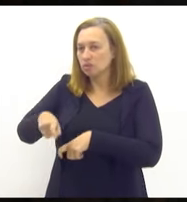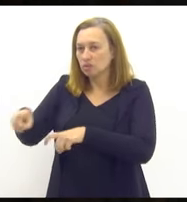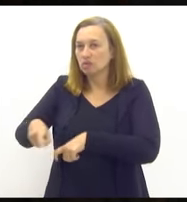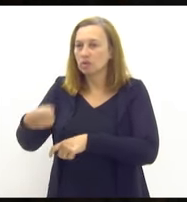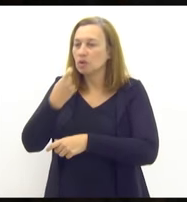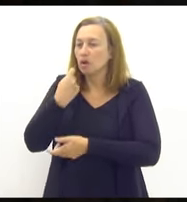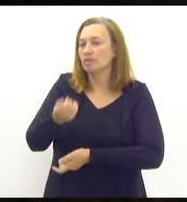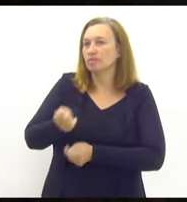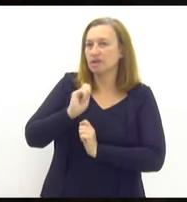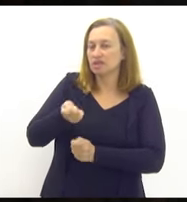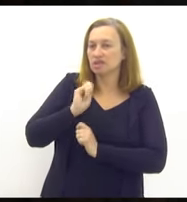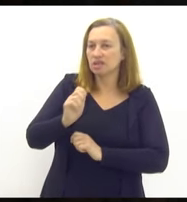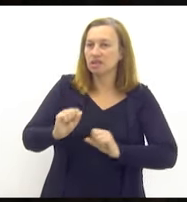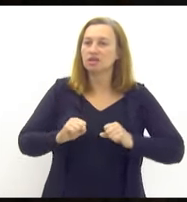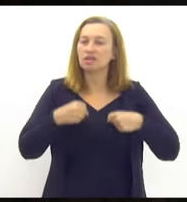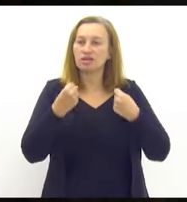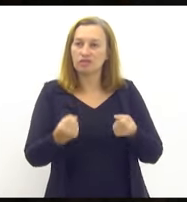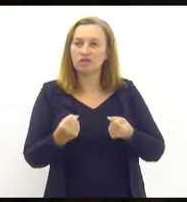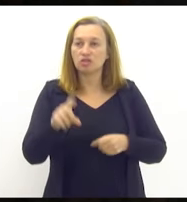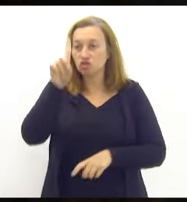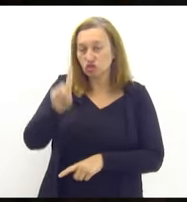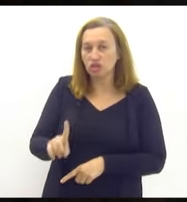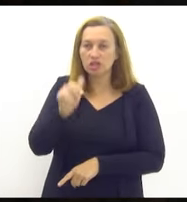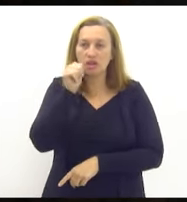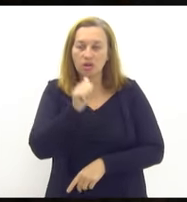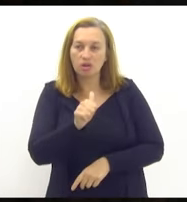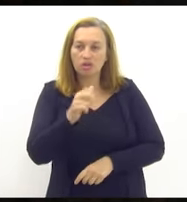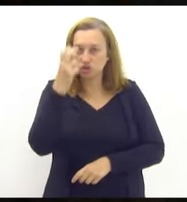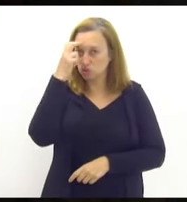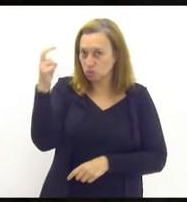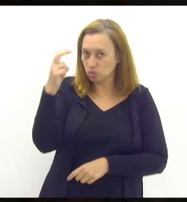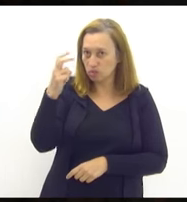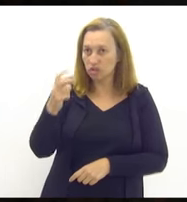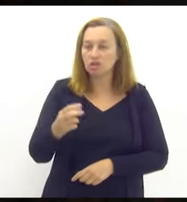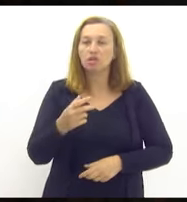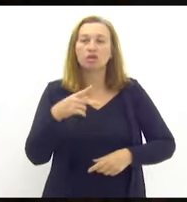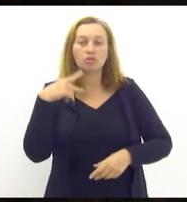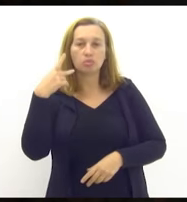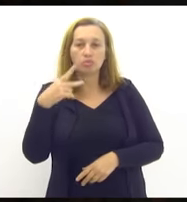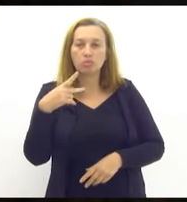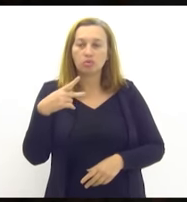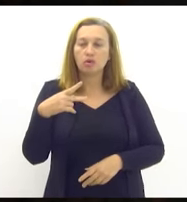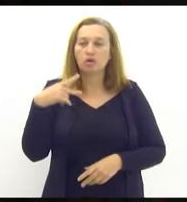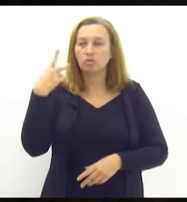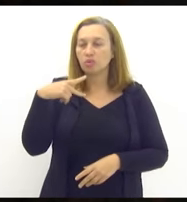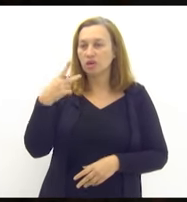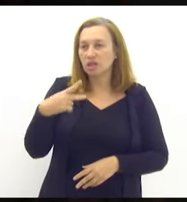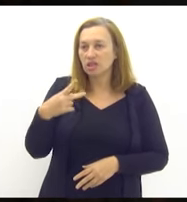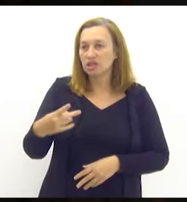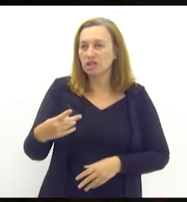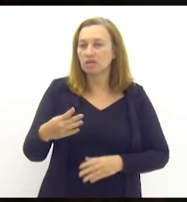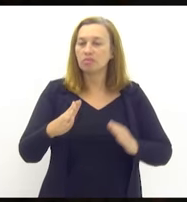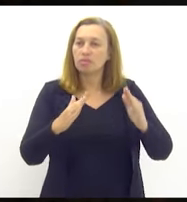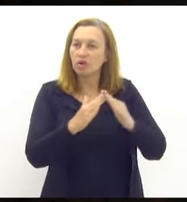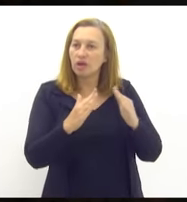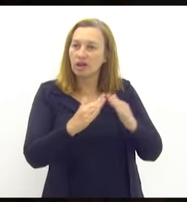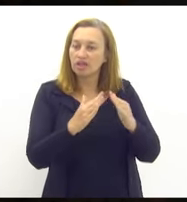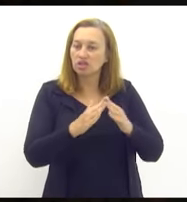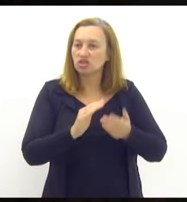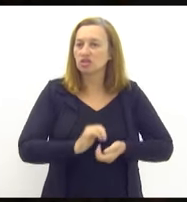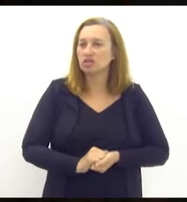Pesqueira de defesa dos direitos da mulher de Cultura de política Urbana habitação e assuntos fundiários de